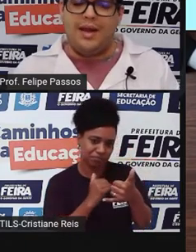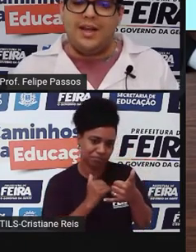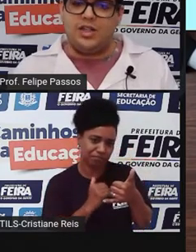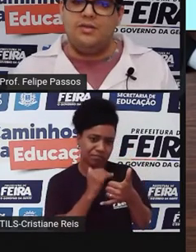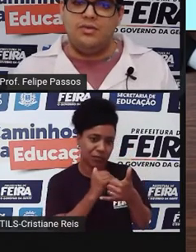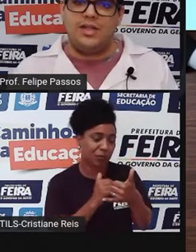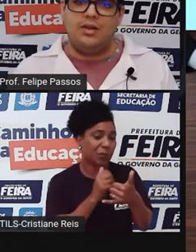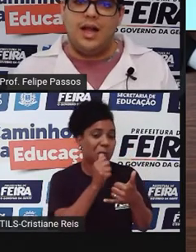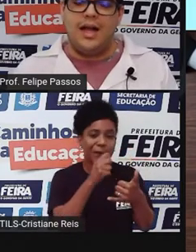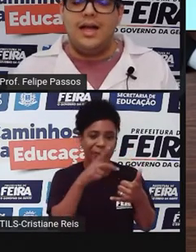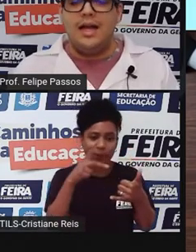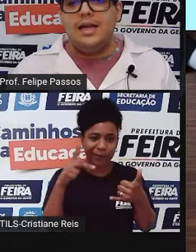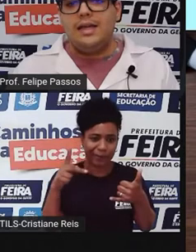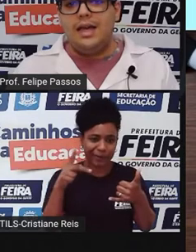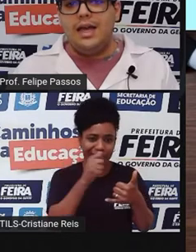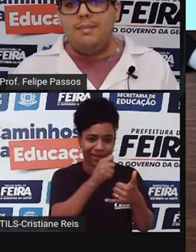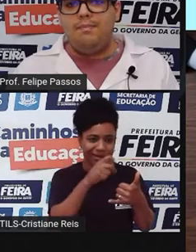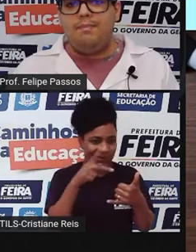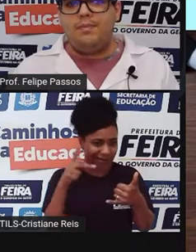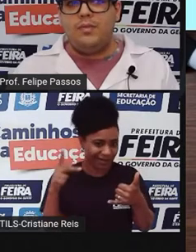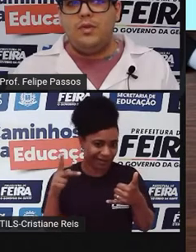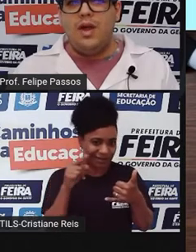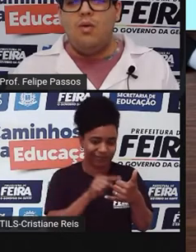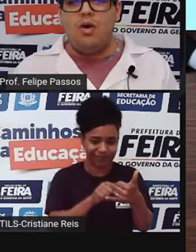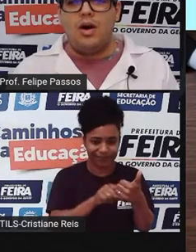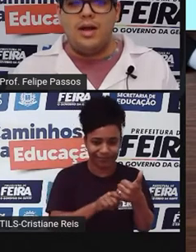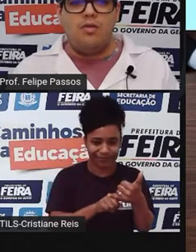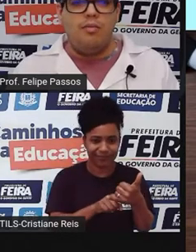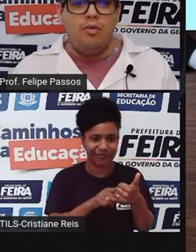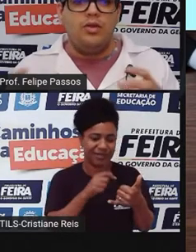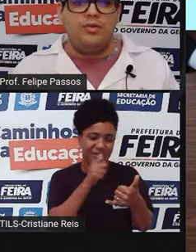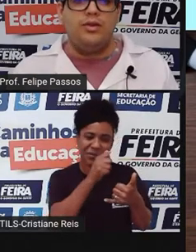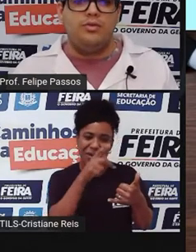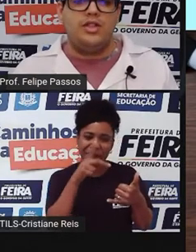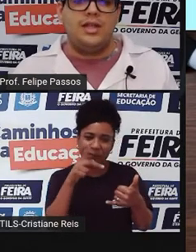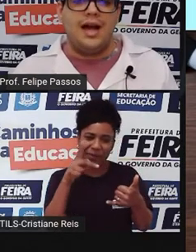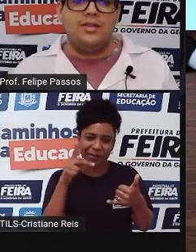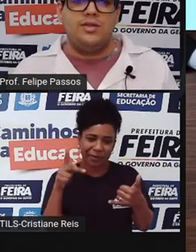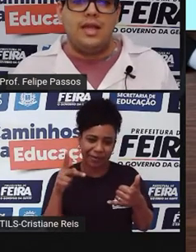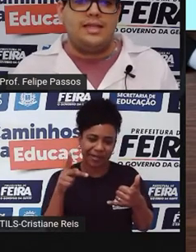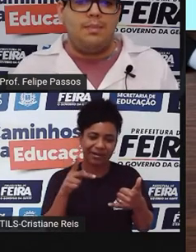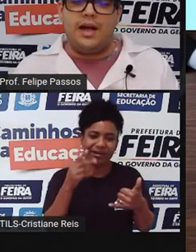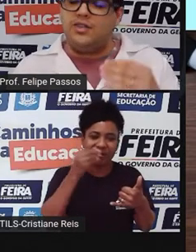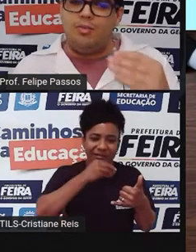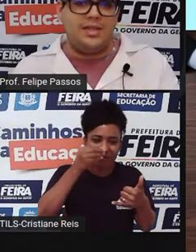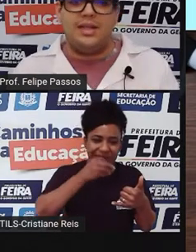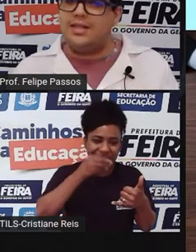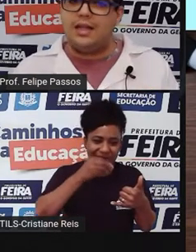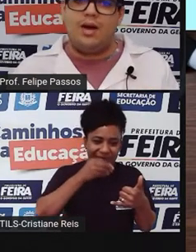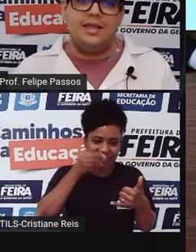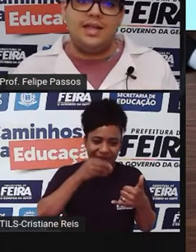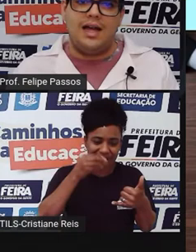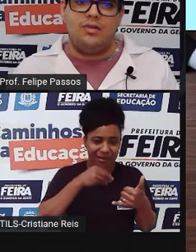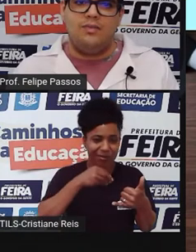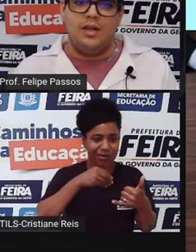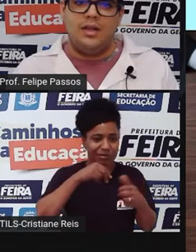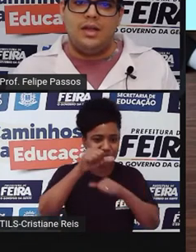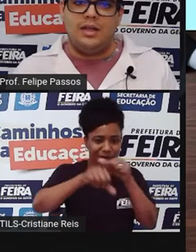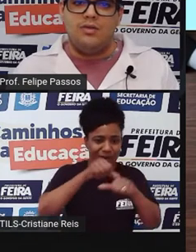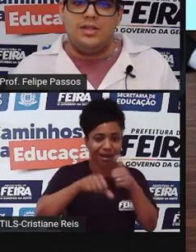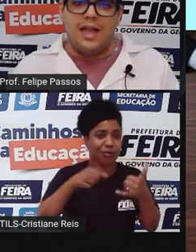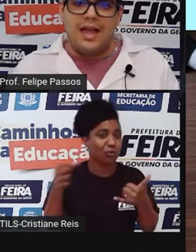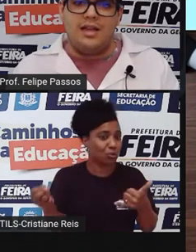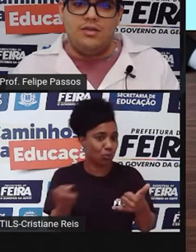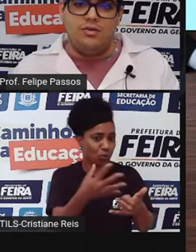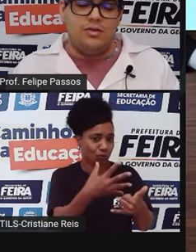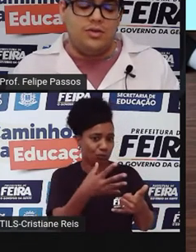um aplicativo no celular, que ele não roda com muito volume de dados, esse aplicativo precisa ser atualizado. Então,